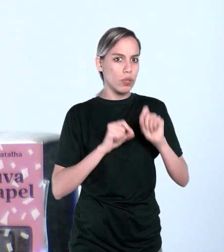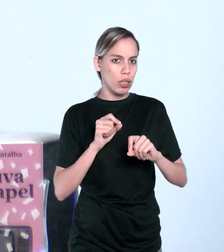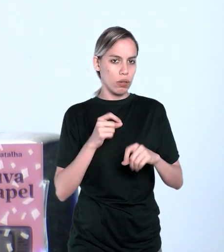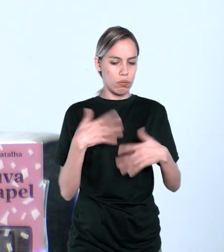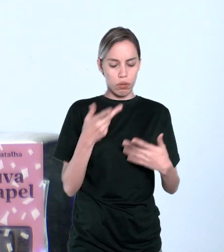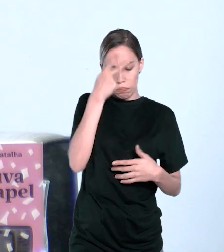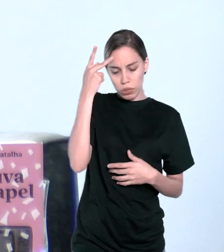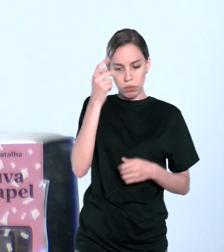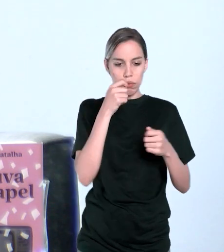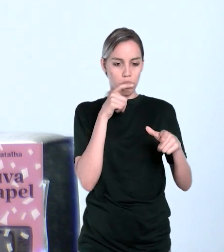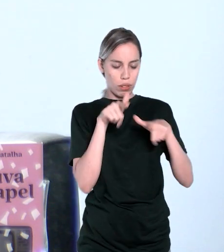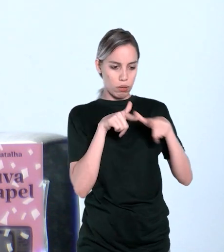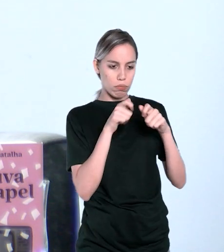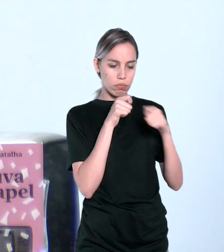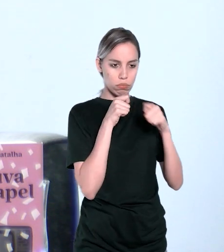volta, você tem que...